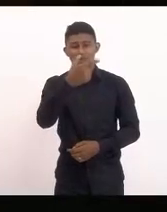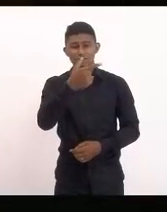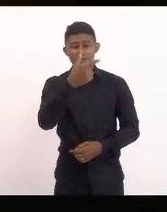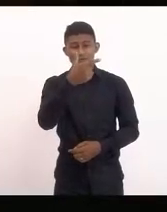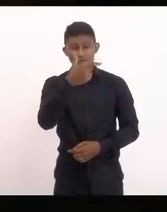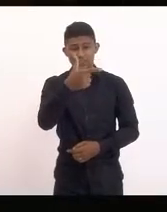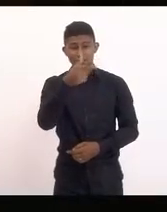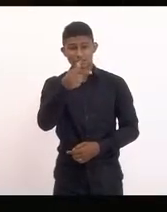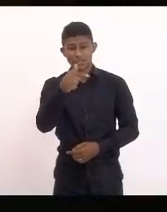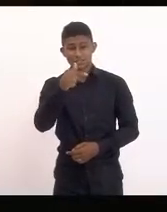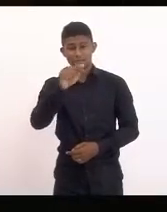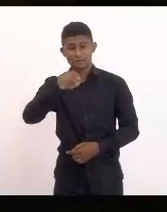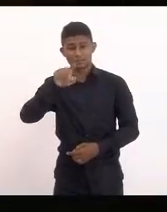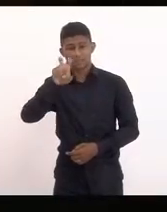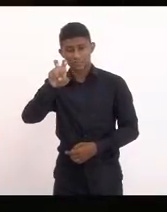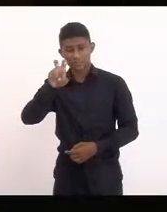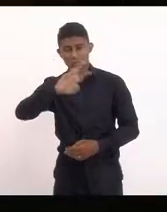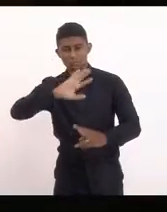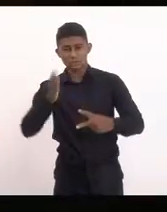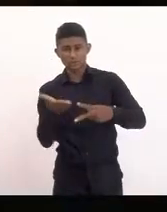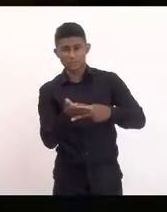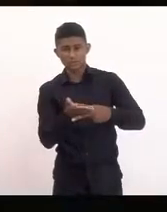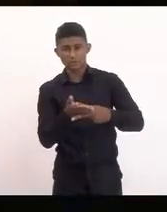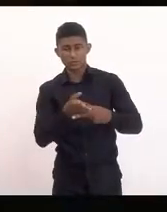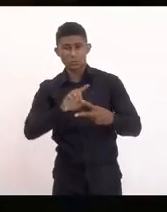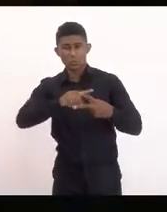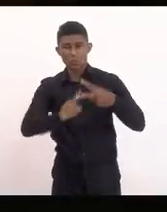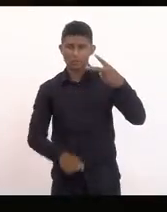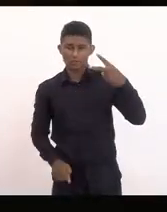27,5% dividido em duas vezes. É isso!